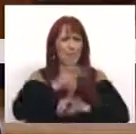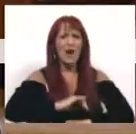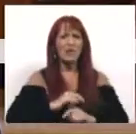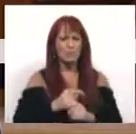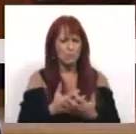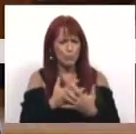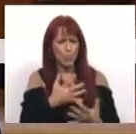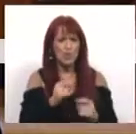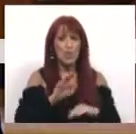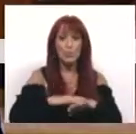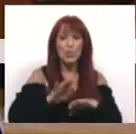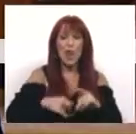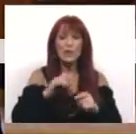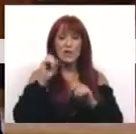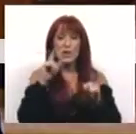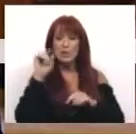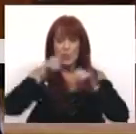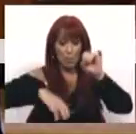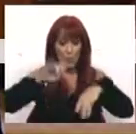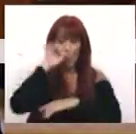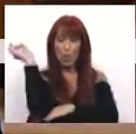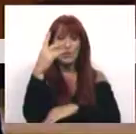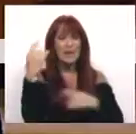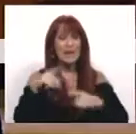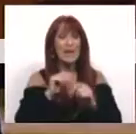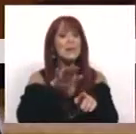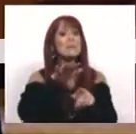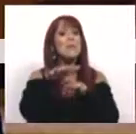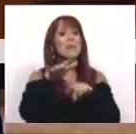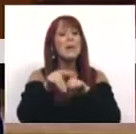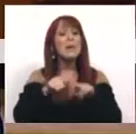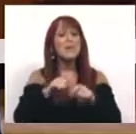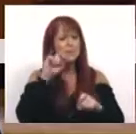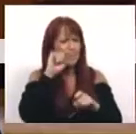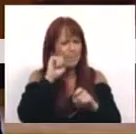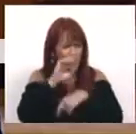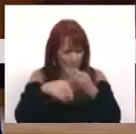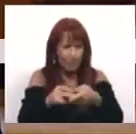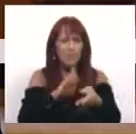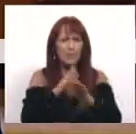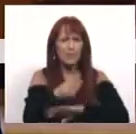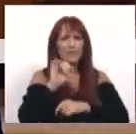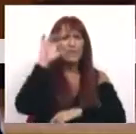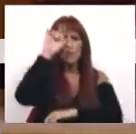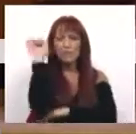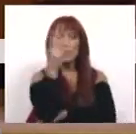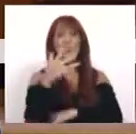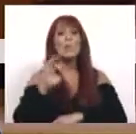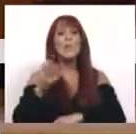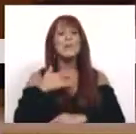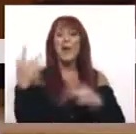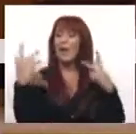de vincarmos o facto dos povoamentos florestais terem implicação nessa resiliência da floresta. E o PSD